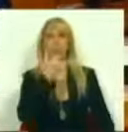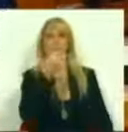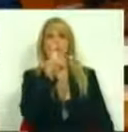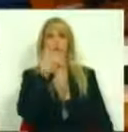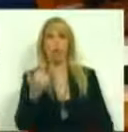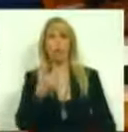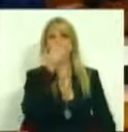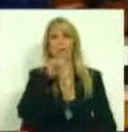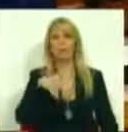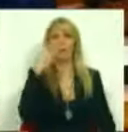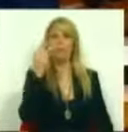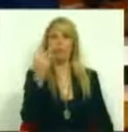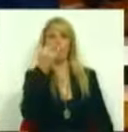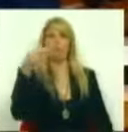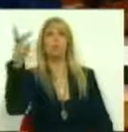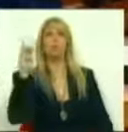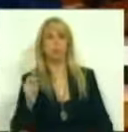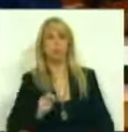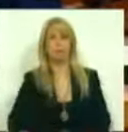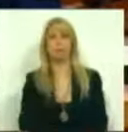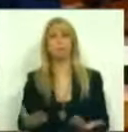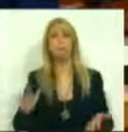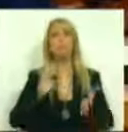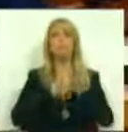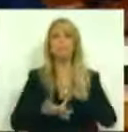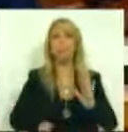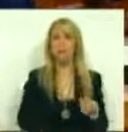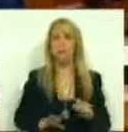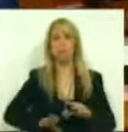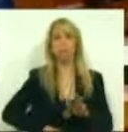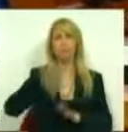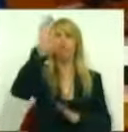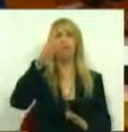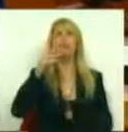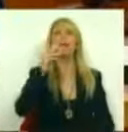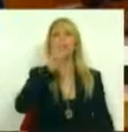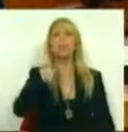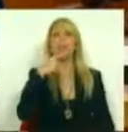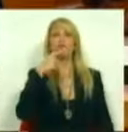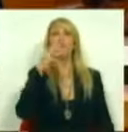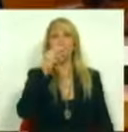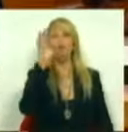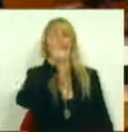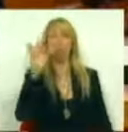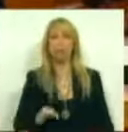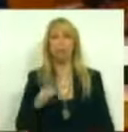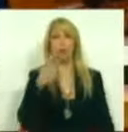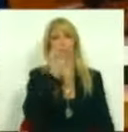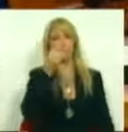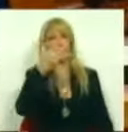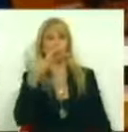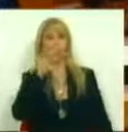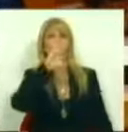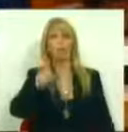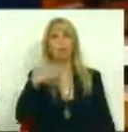e 7,3% em 2013. O Brasil crescerá 3% em 2012 e 4,1%